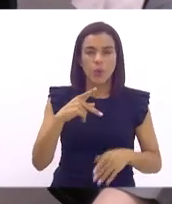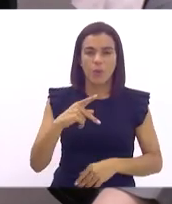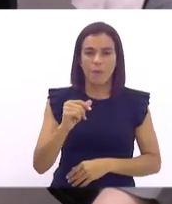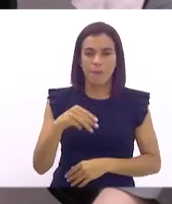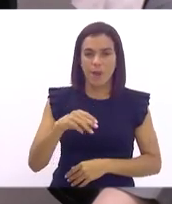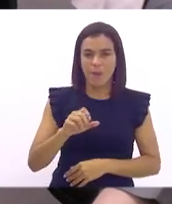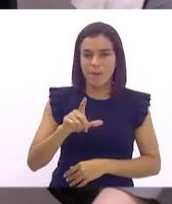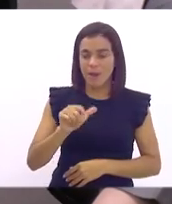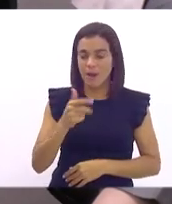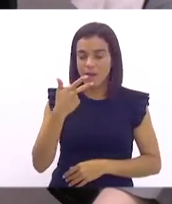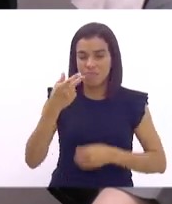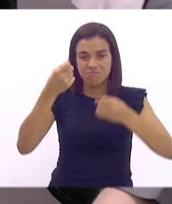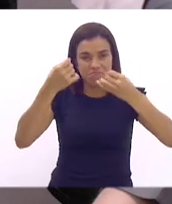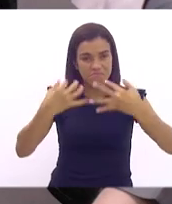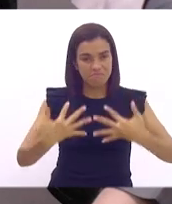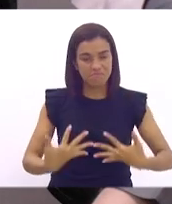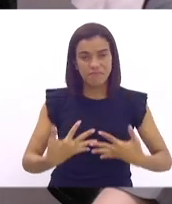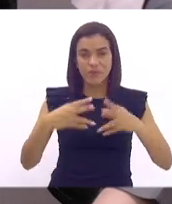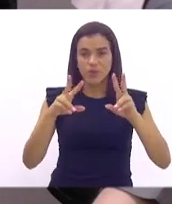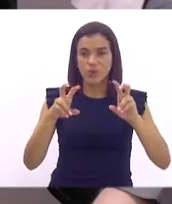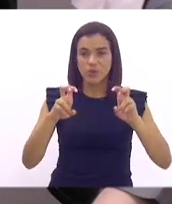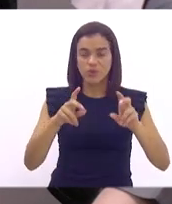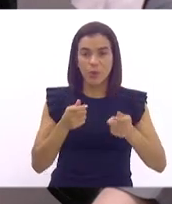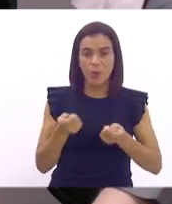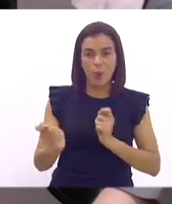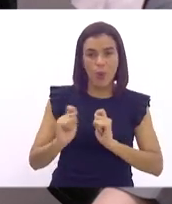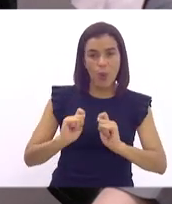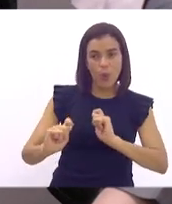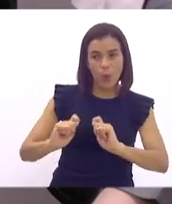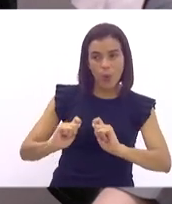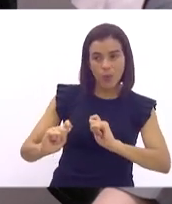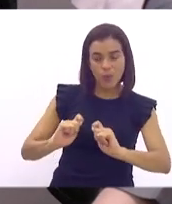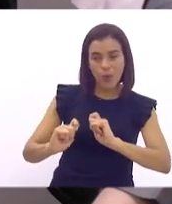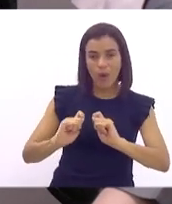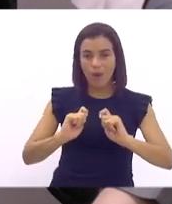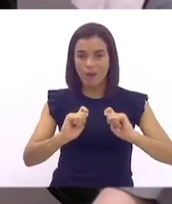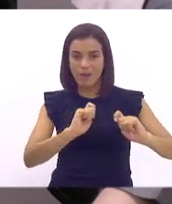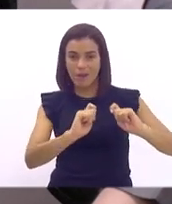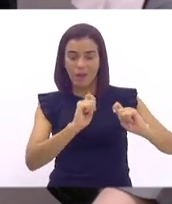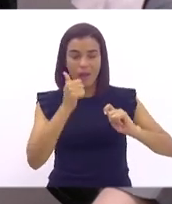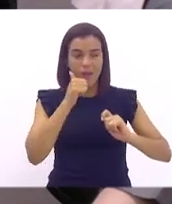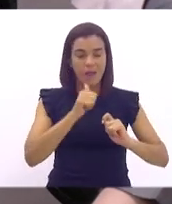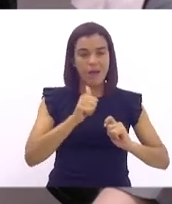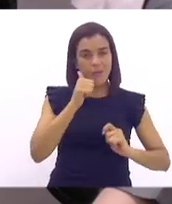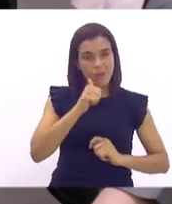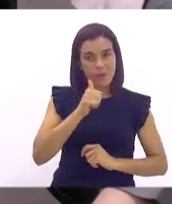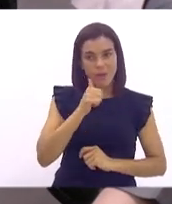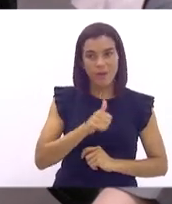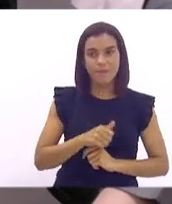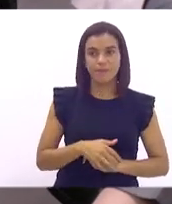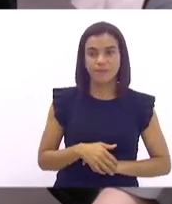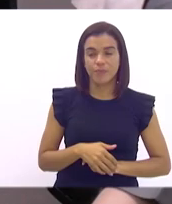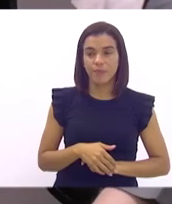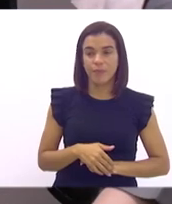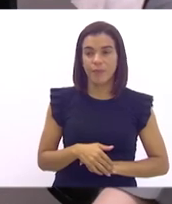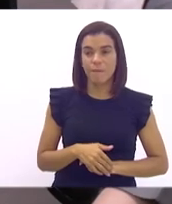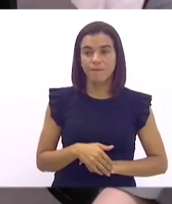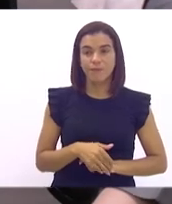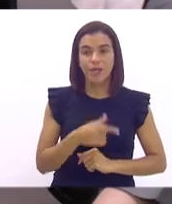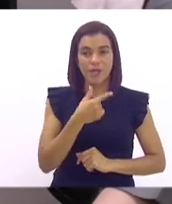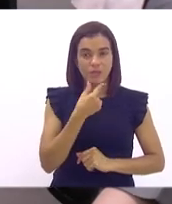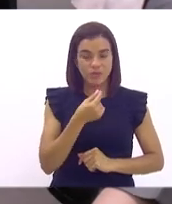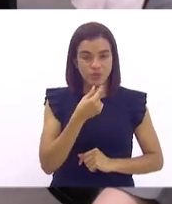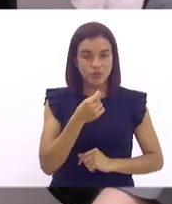Da questão do controle, do rastreamento, né? Que eles